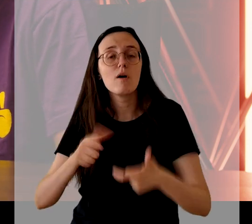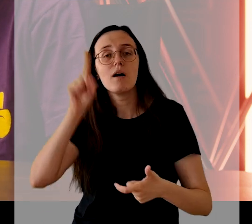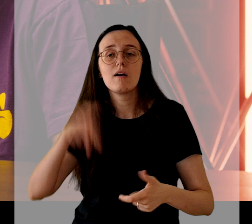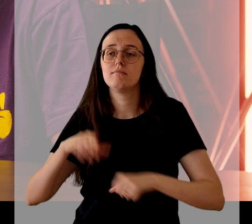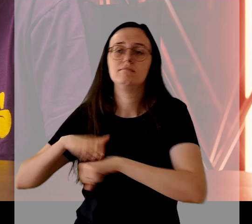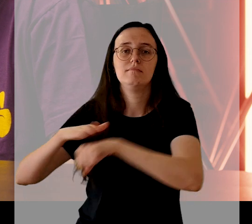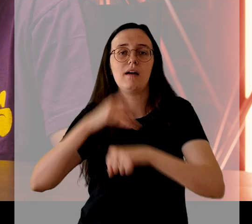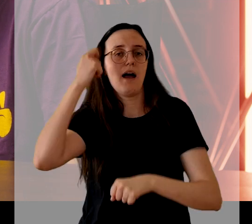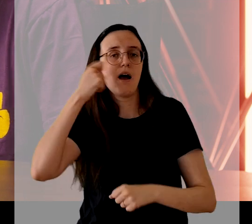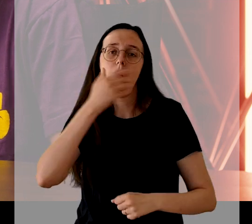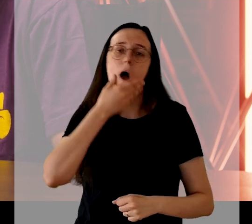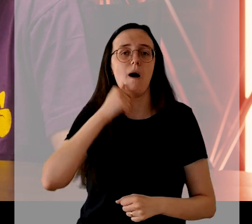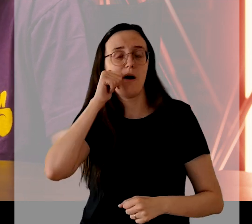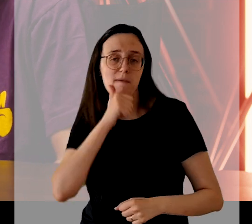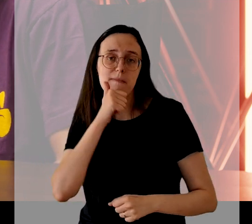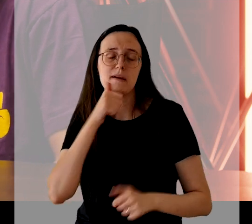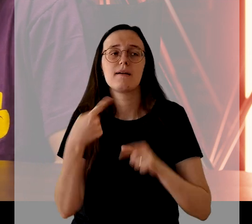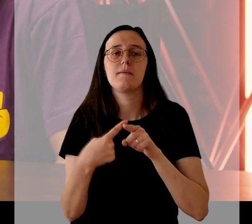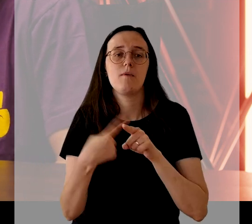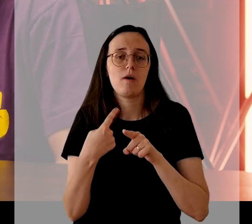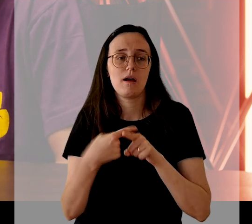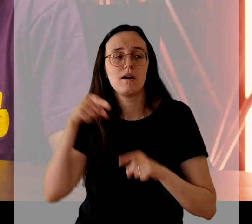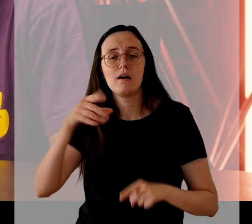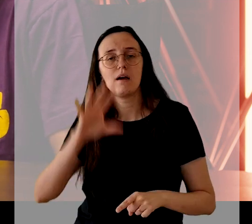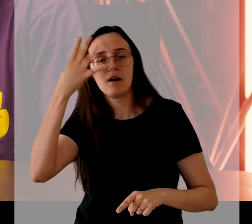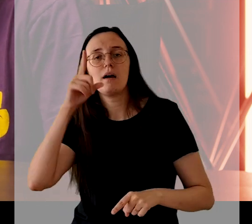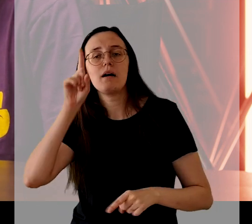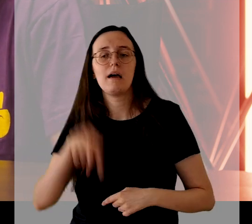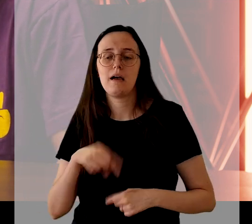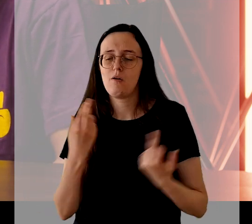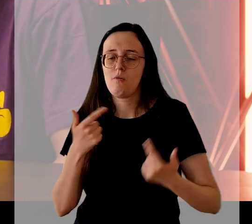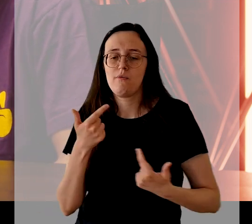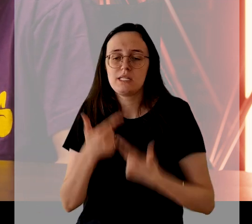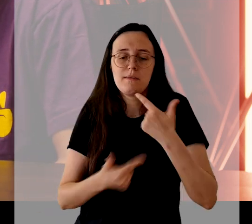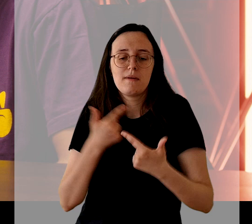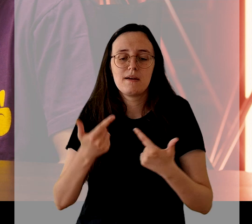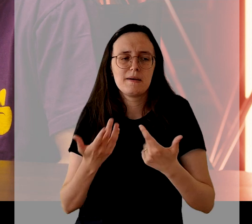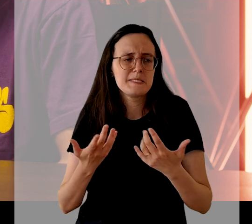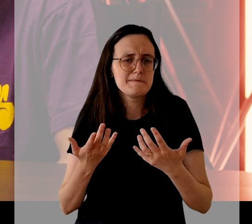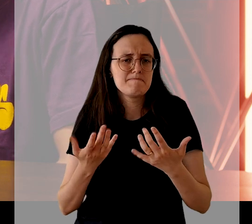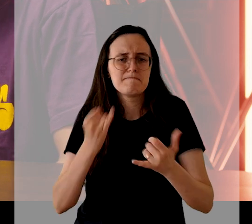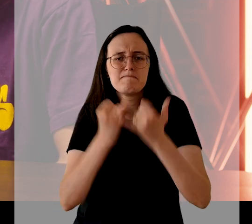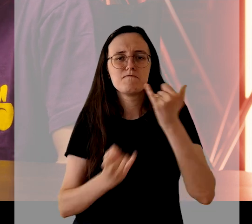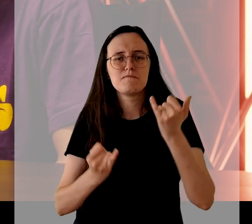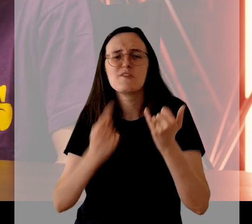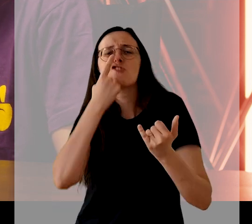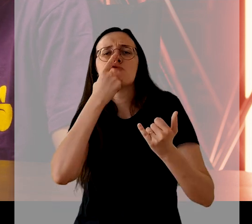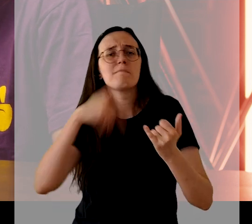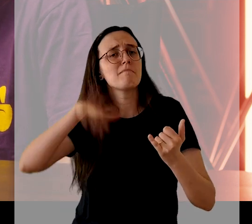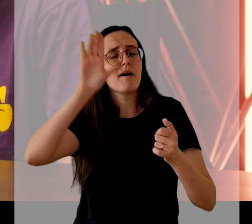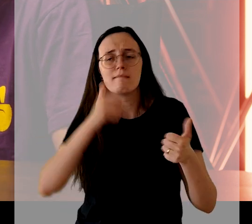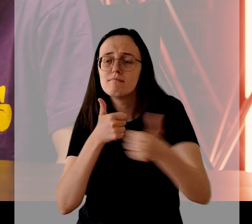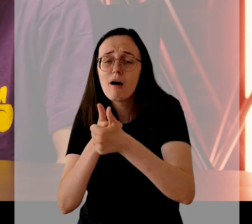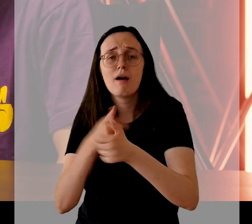no set de filmagem são os próprios atores e atrizes. Porque acaba sendo um trabalho, até de certa forma,